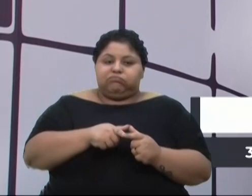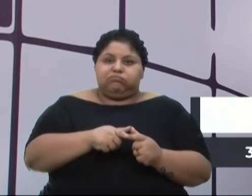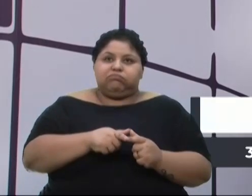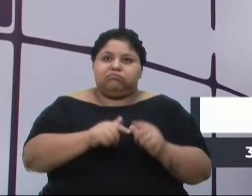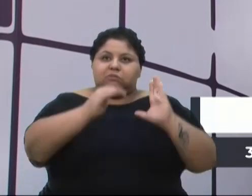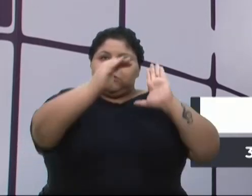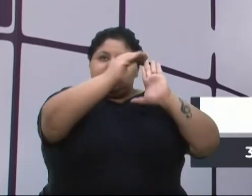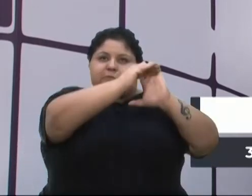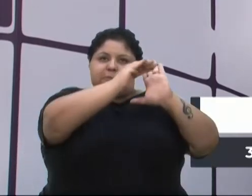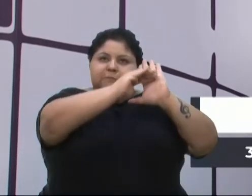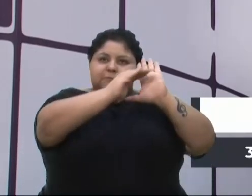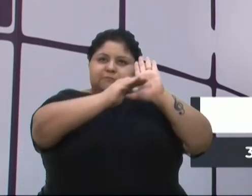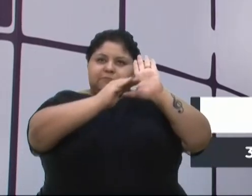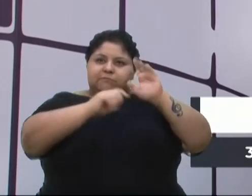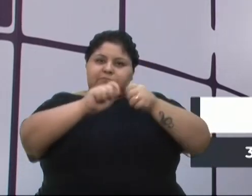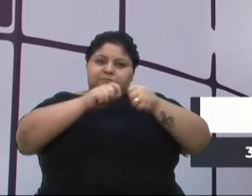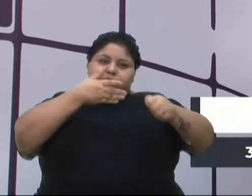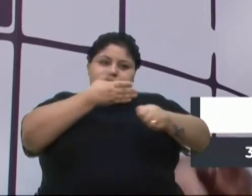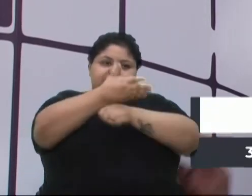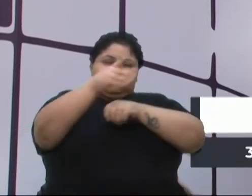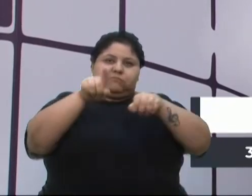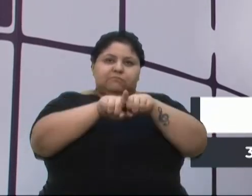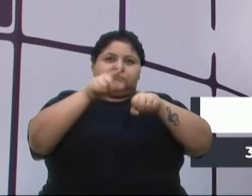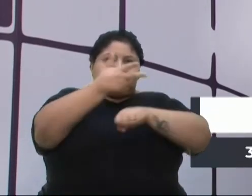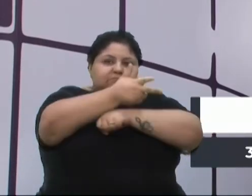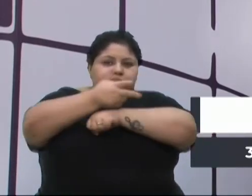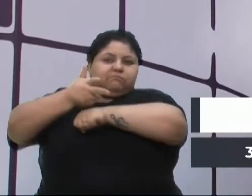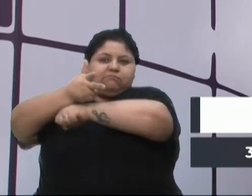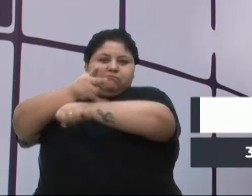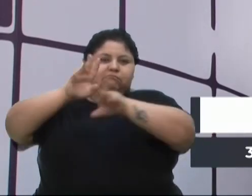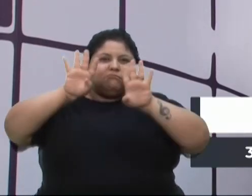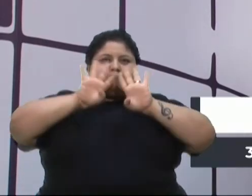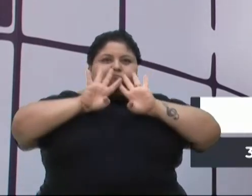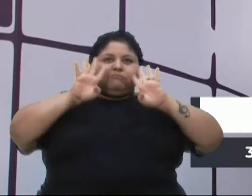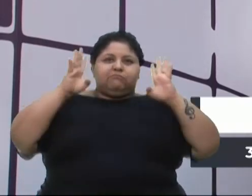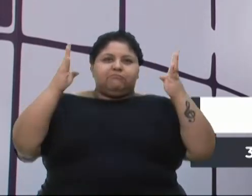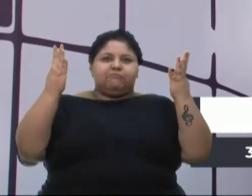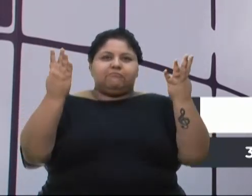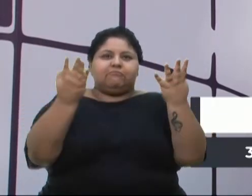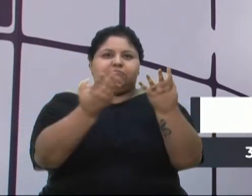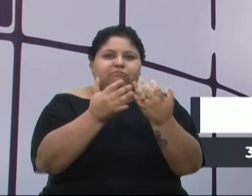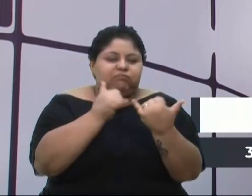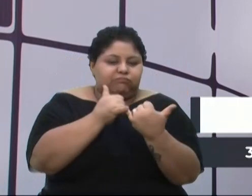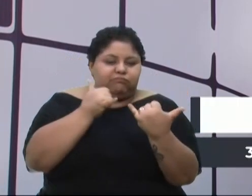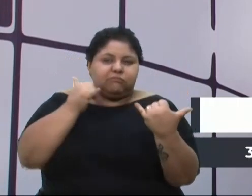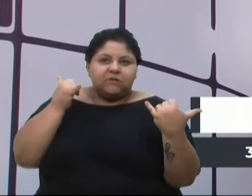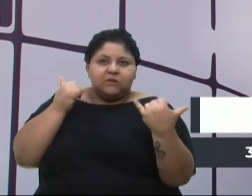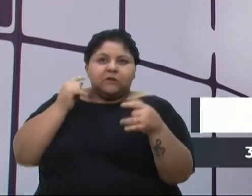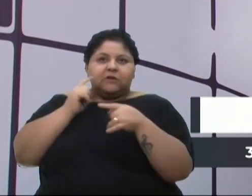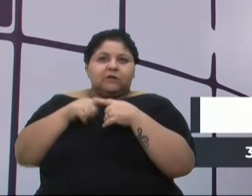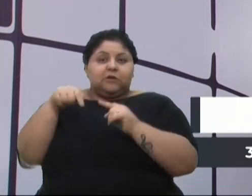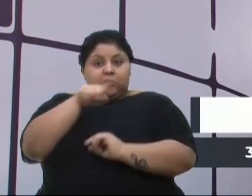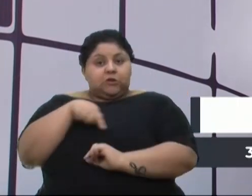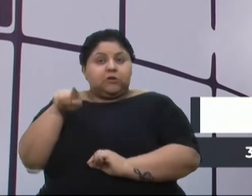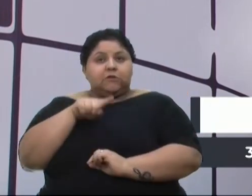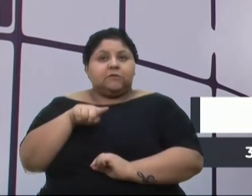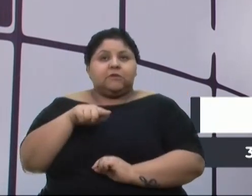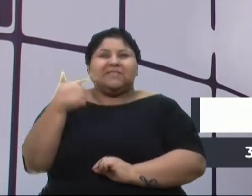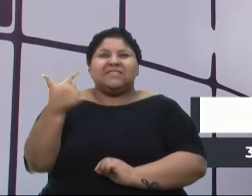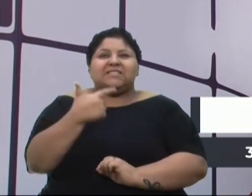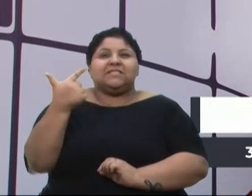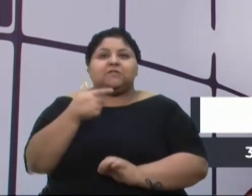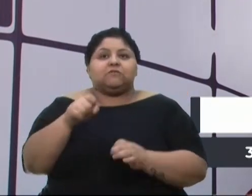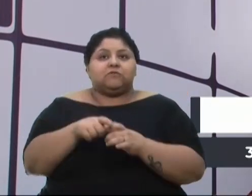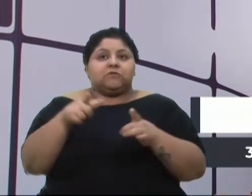corporações integradas, e o monitoramento e o cercamento eletrônico, porque nós somos a 2ª